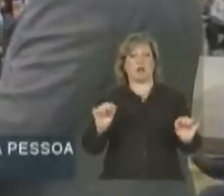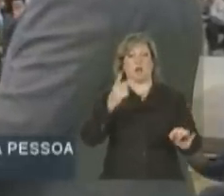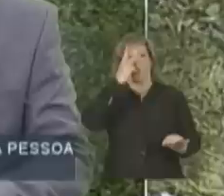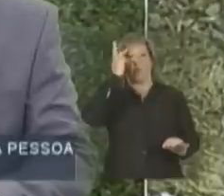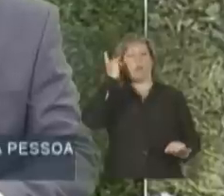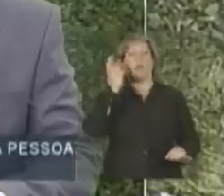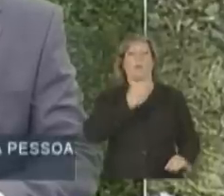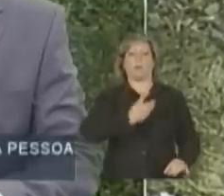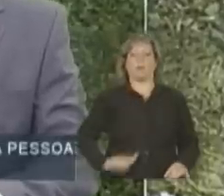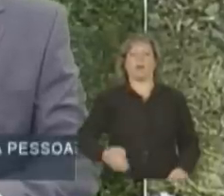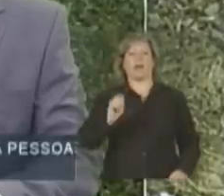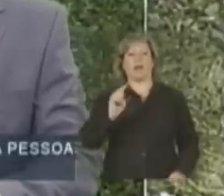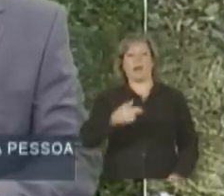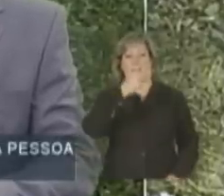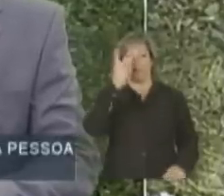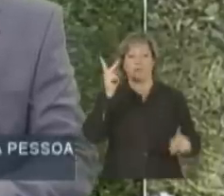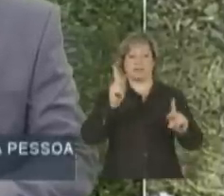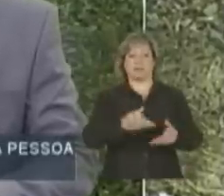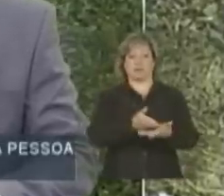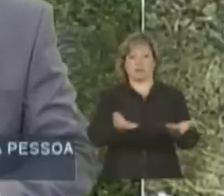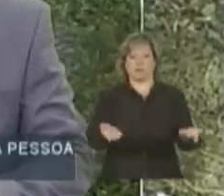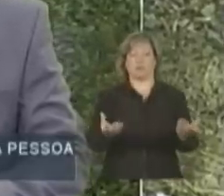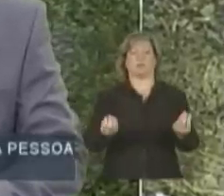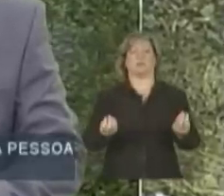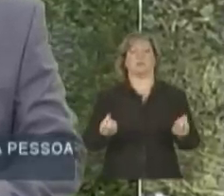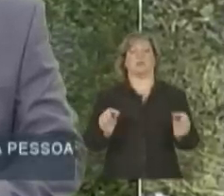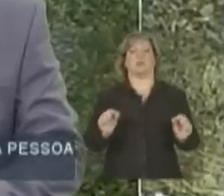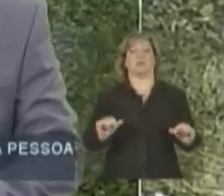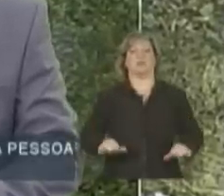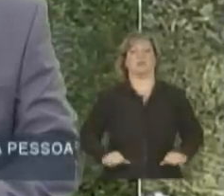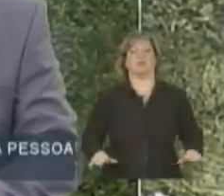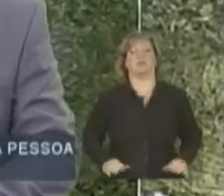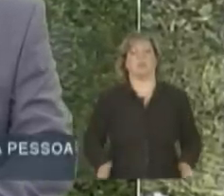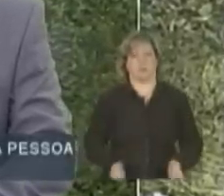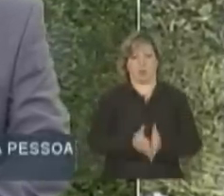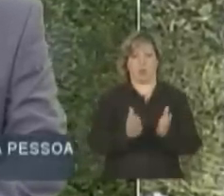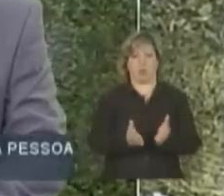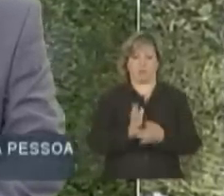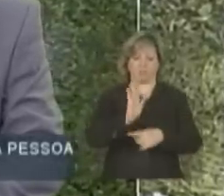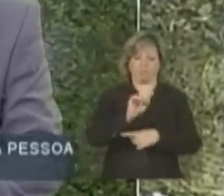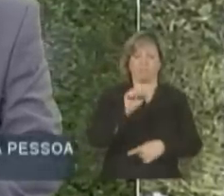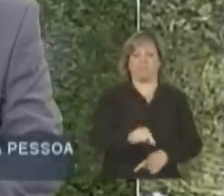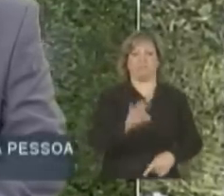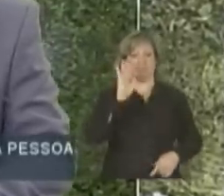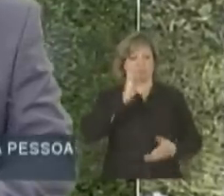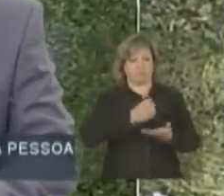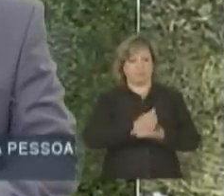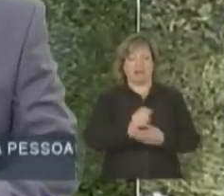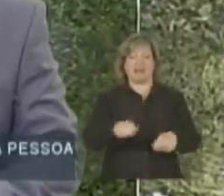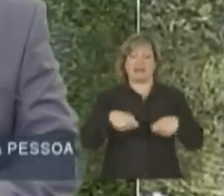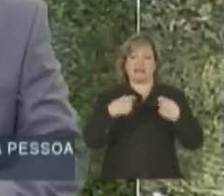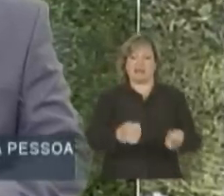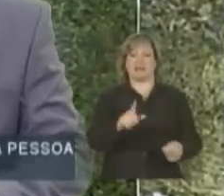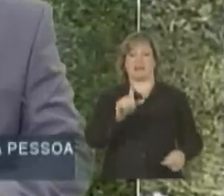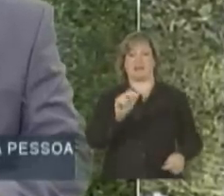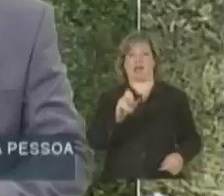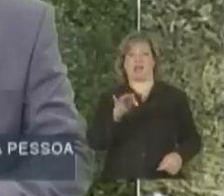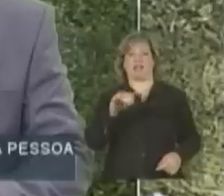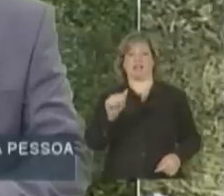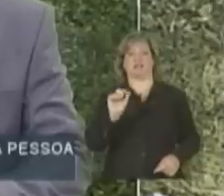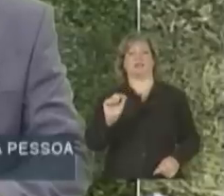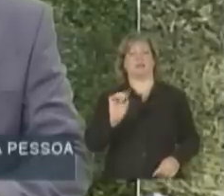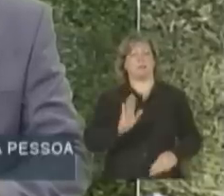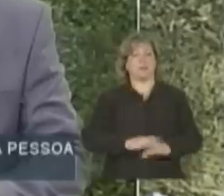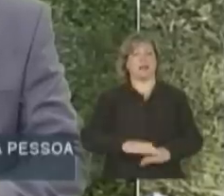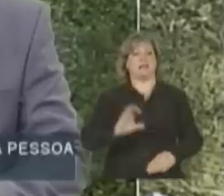são pessoas em extrema pobreza, para que possamos garantir ainda mais cidadania a esses